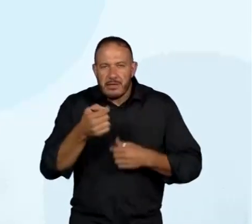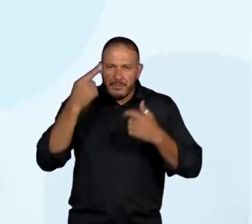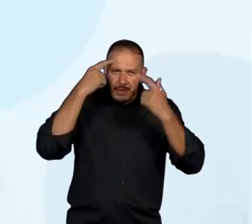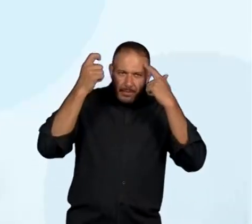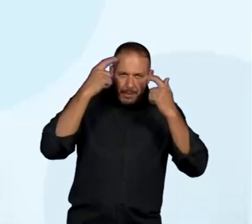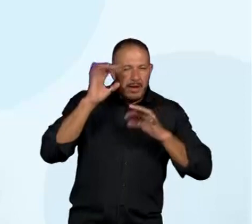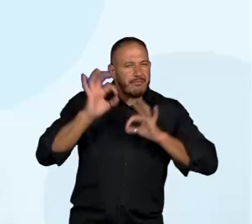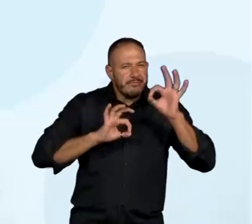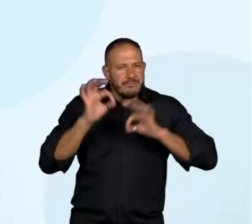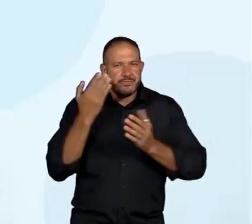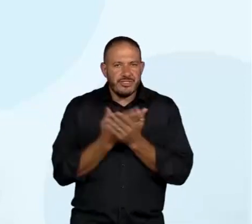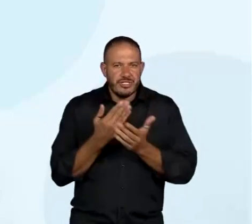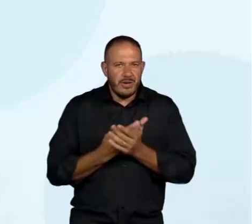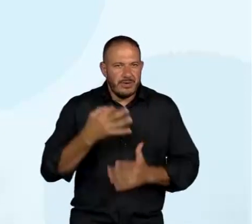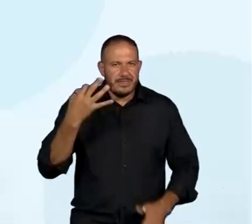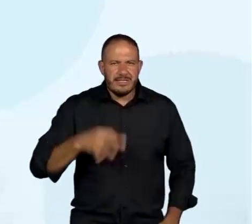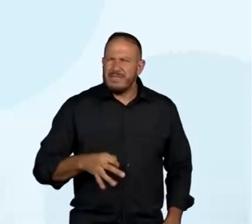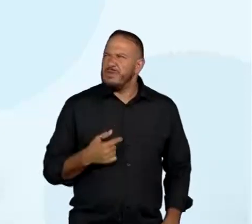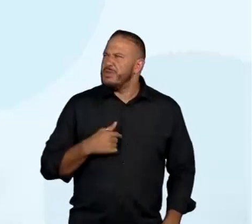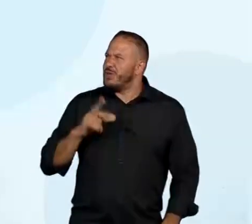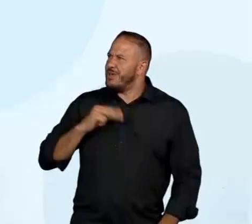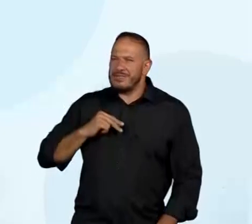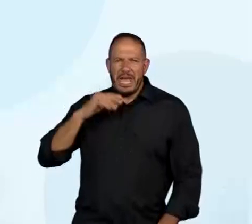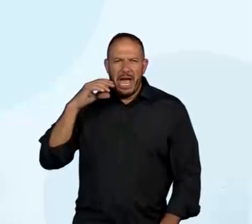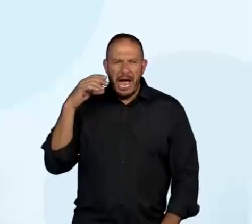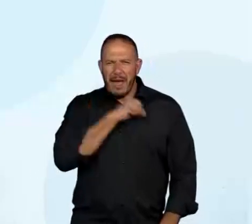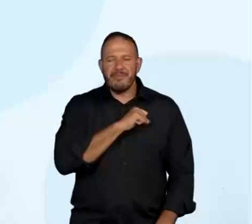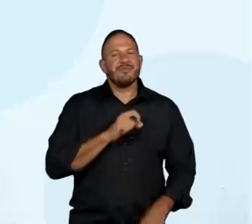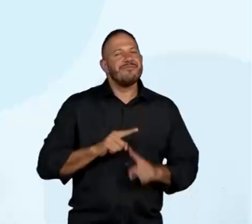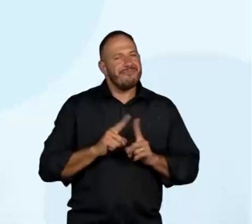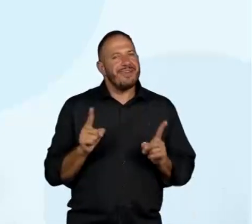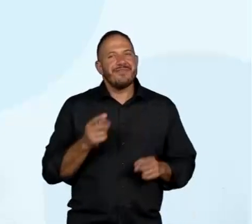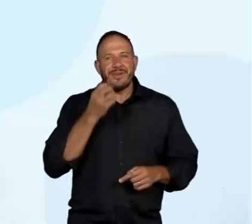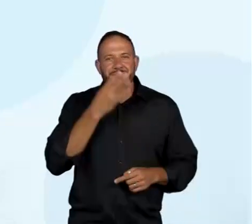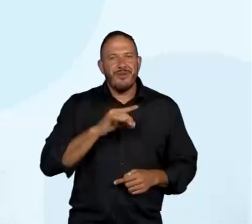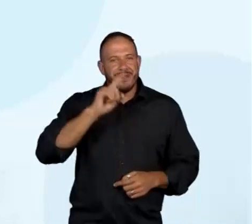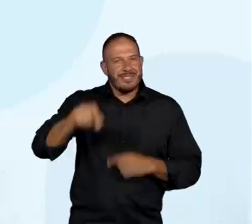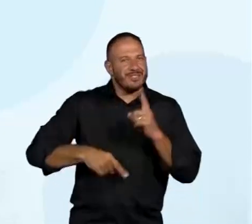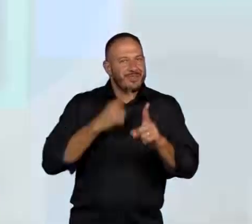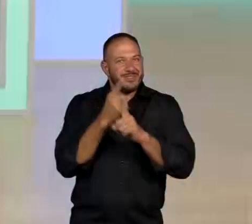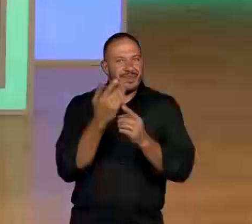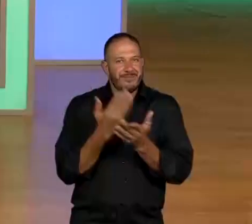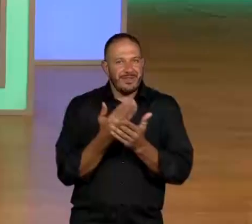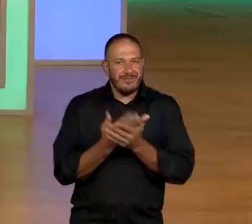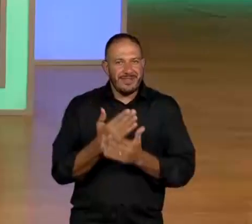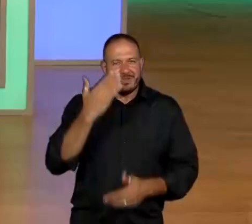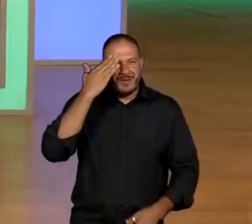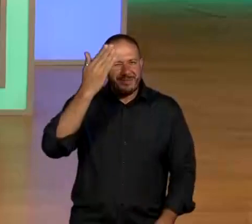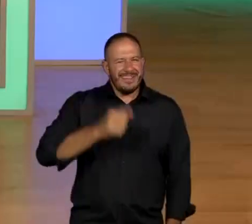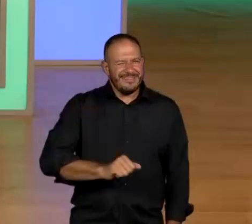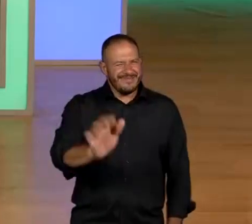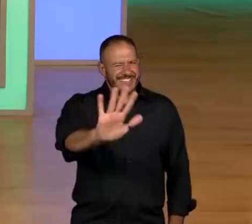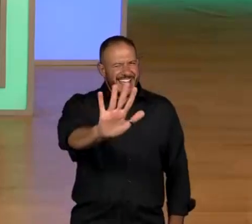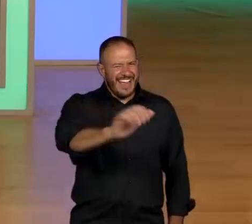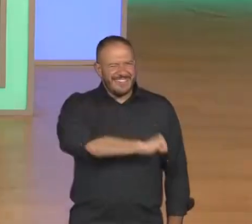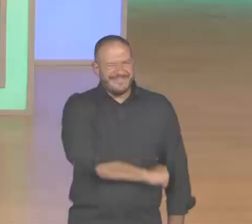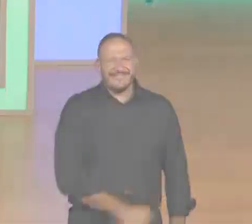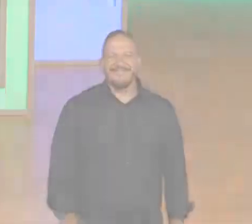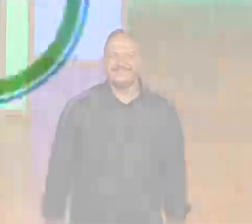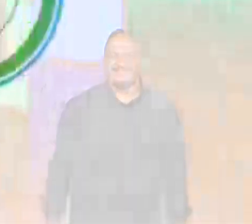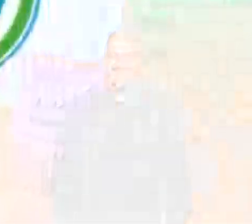aula, certo? Foi rapidinho, mas valeu a pena. Até a próxima aula. Muito obrigada. Tchau, tchau.